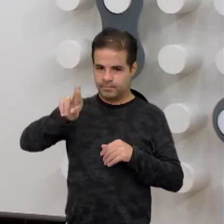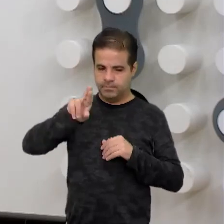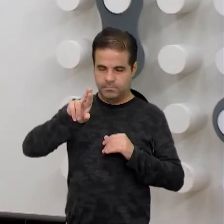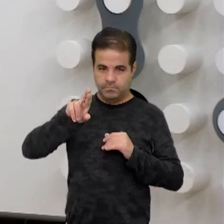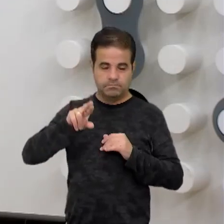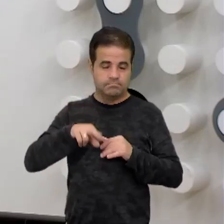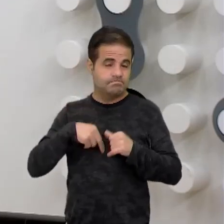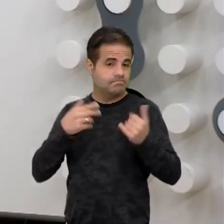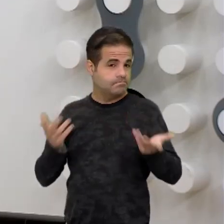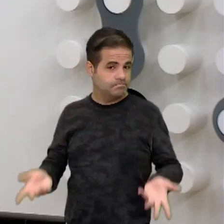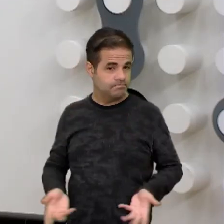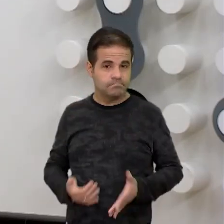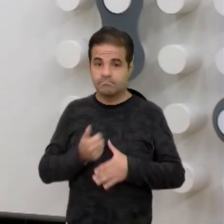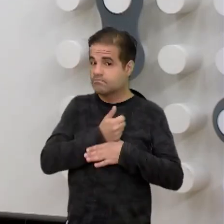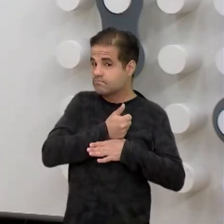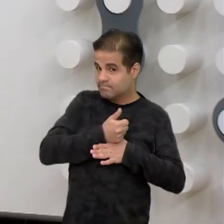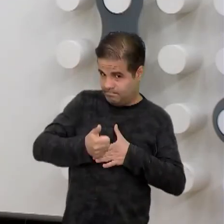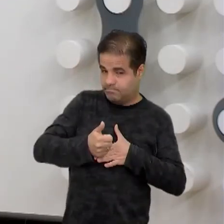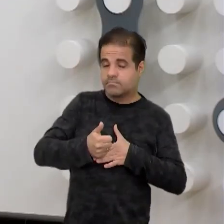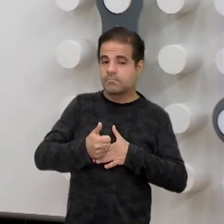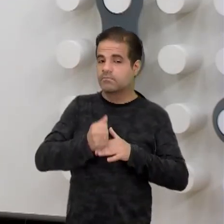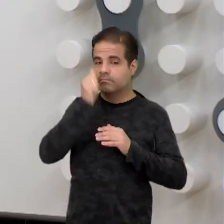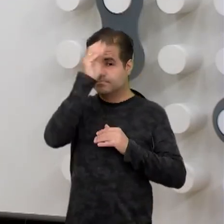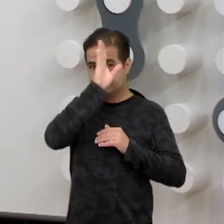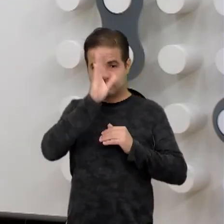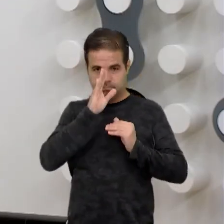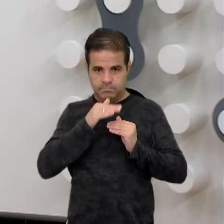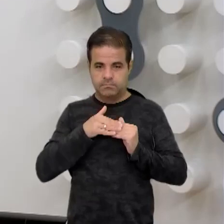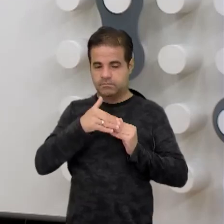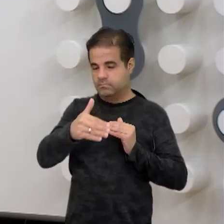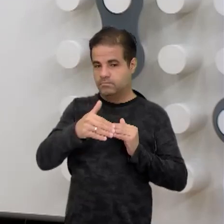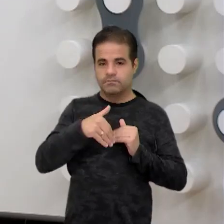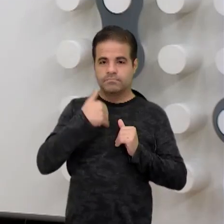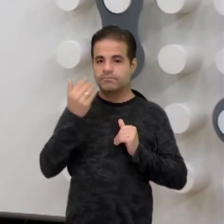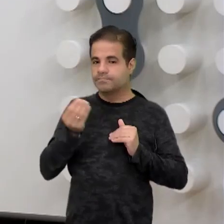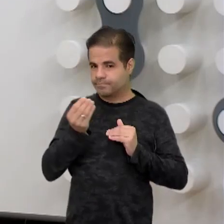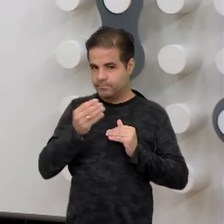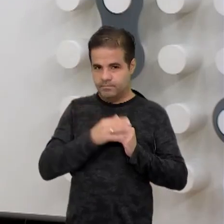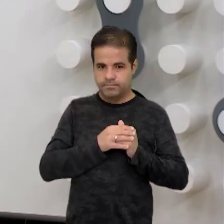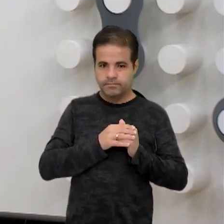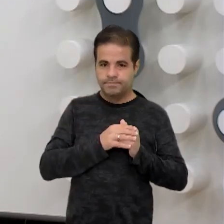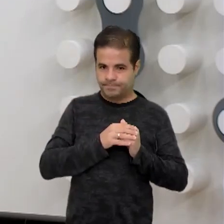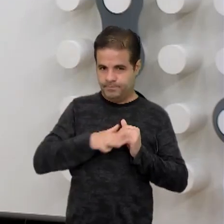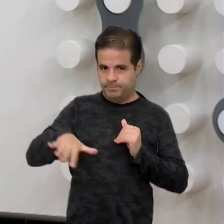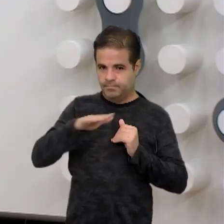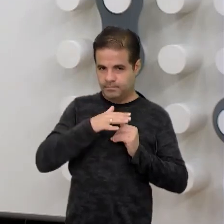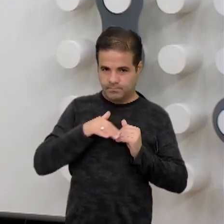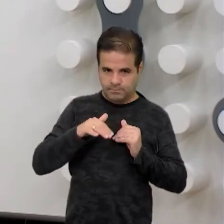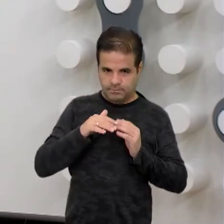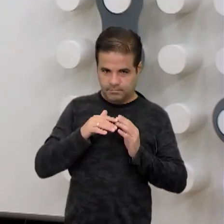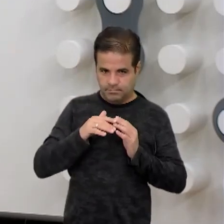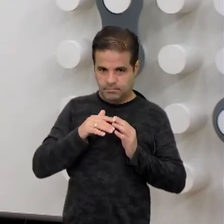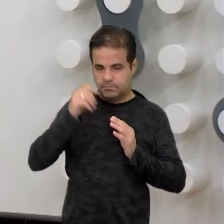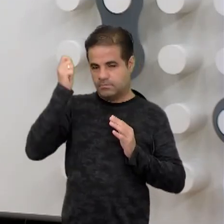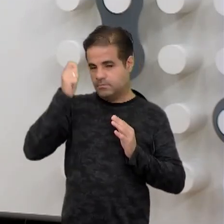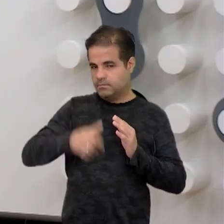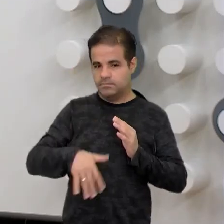valor moral, né? O brasileiro sei lá, o brasileiro